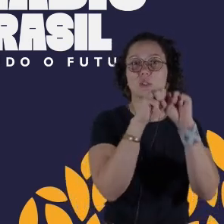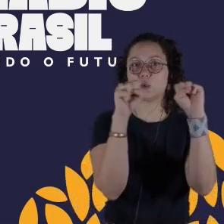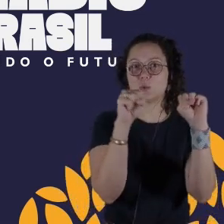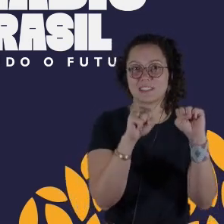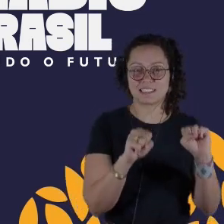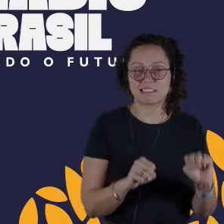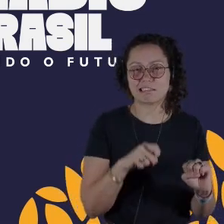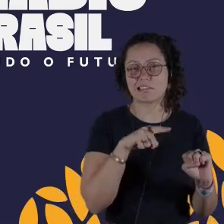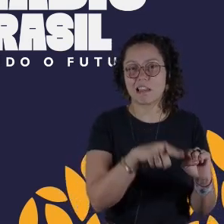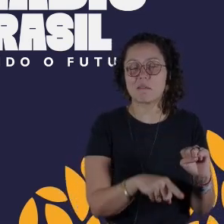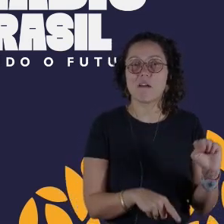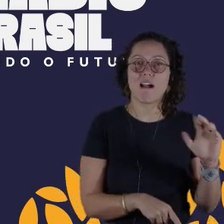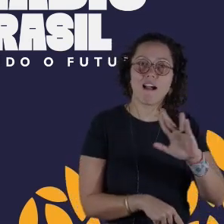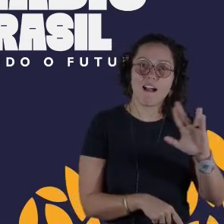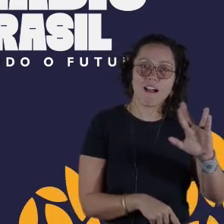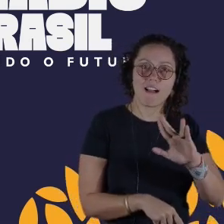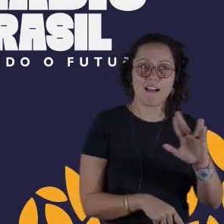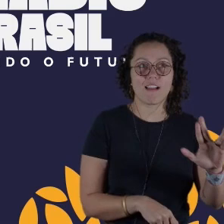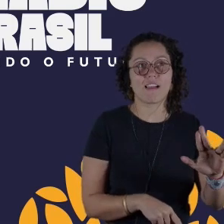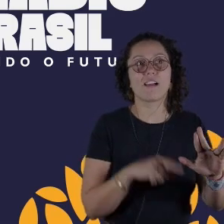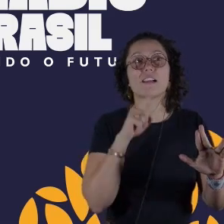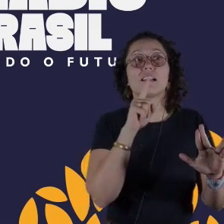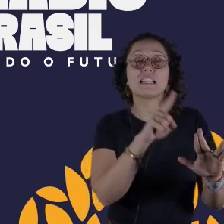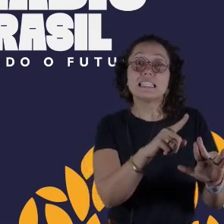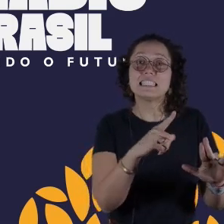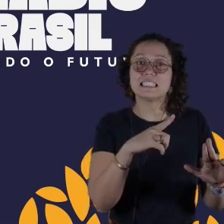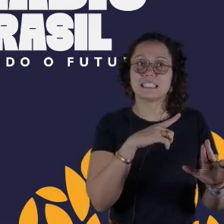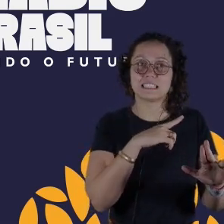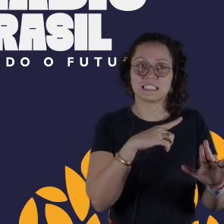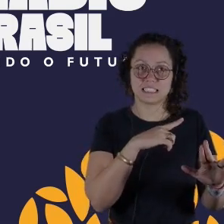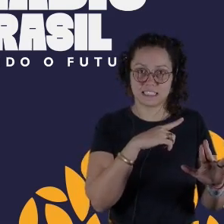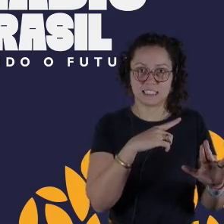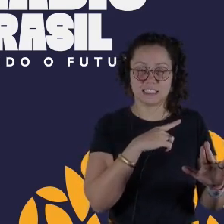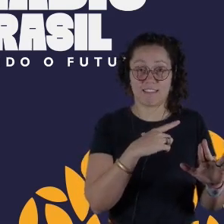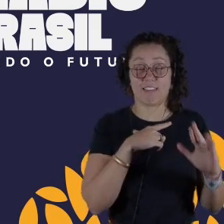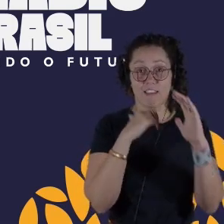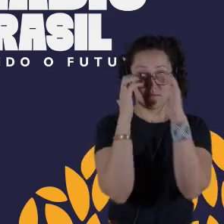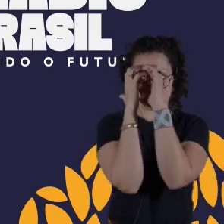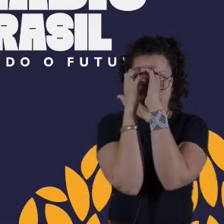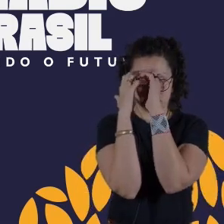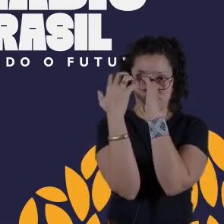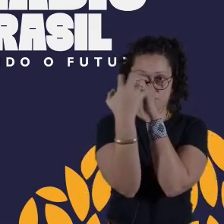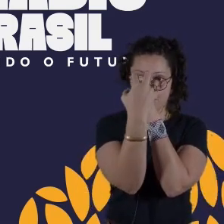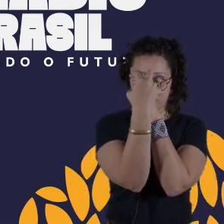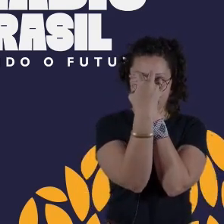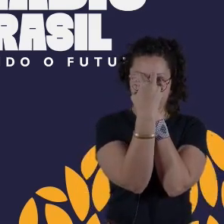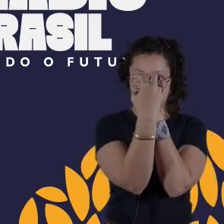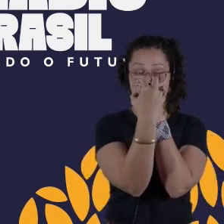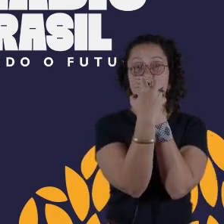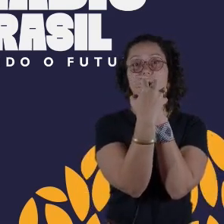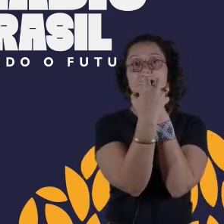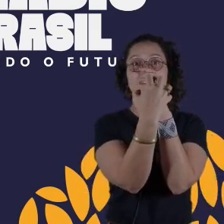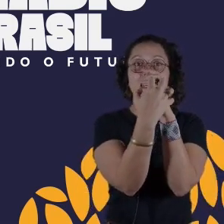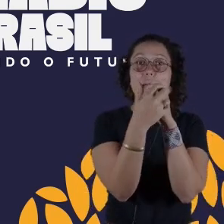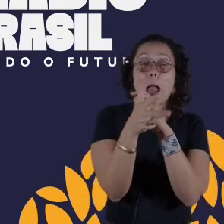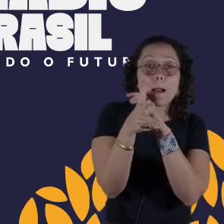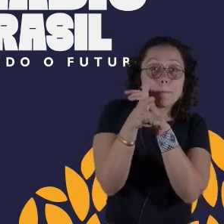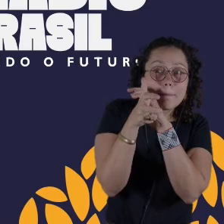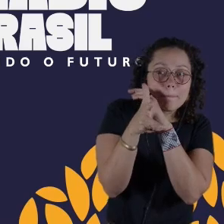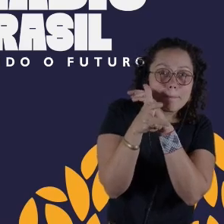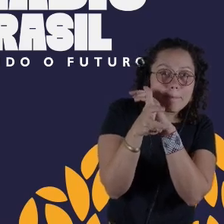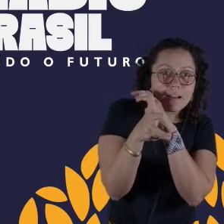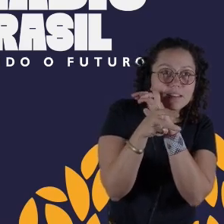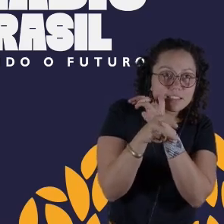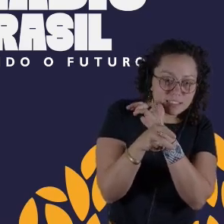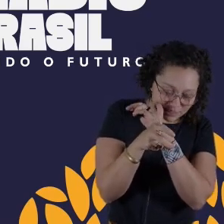canabinoides. Tem ação em canabinoides em lóbulo pré-frontal que muda na percepção